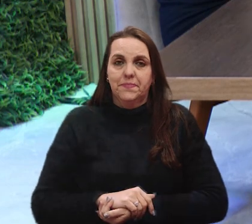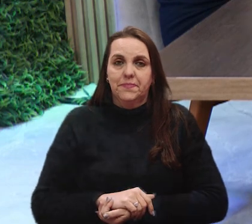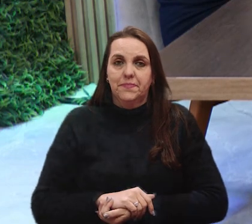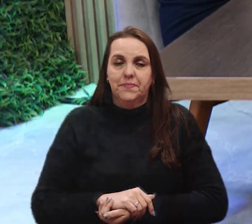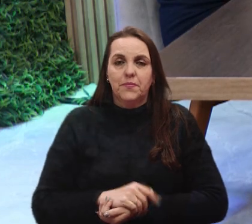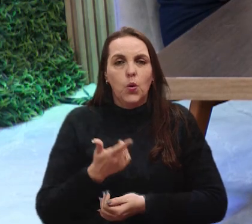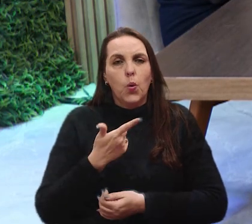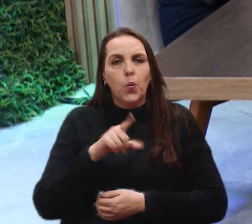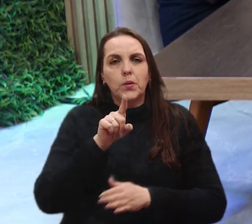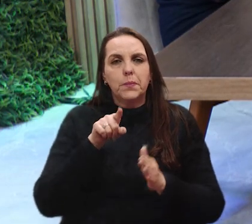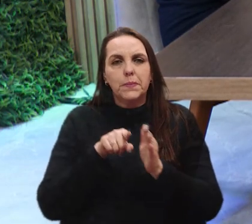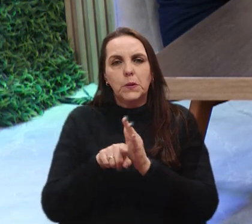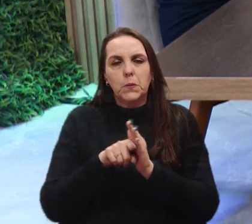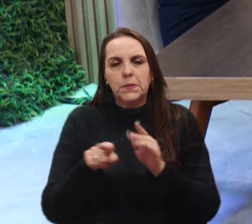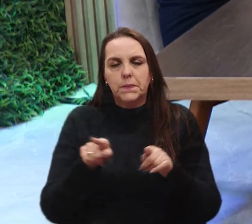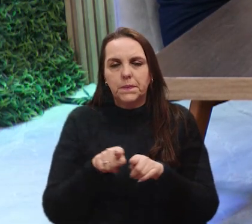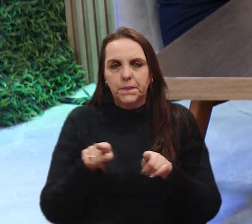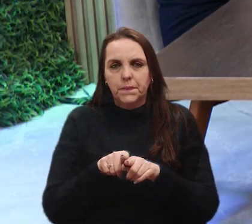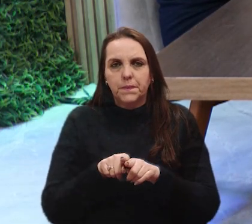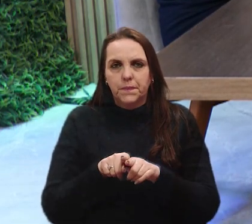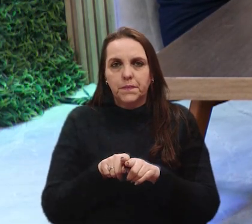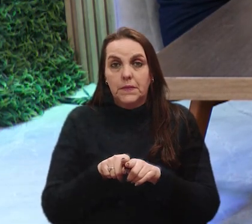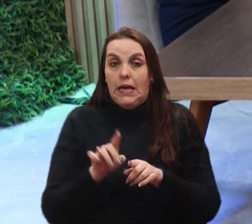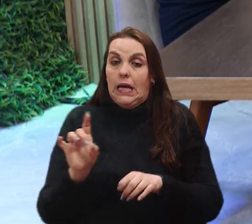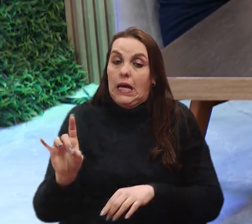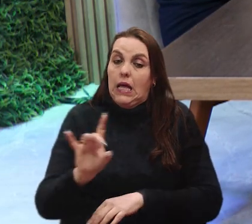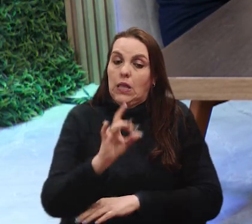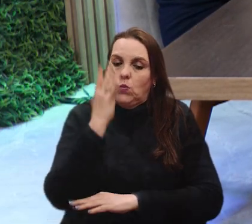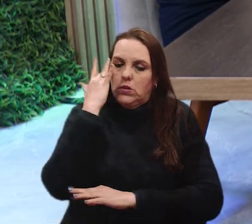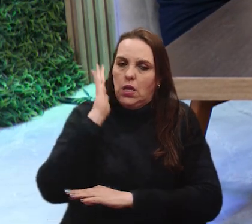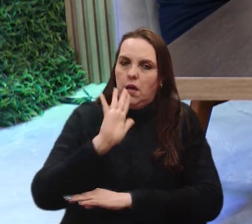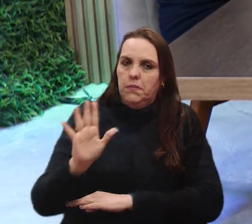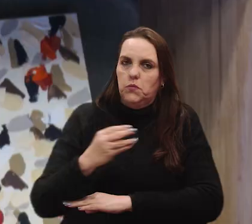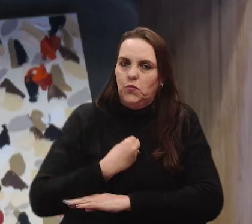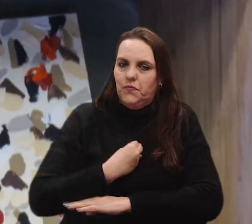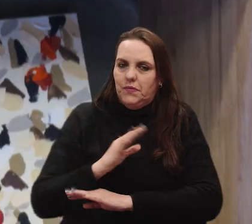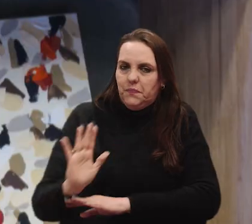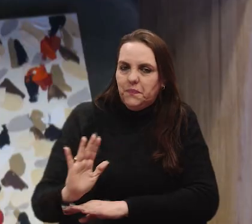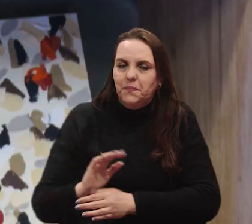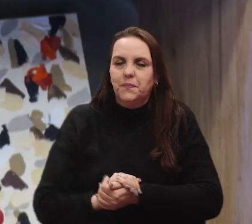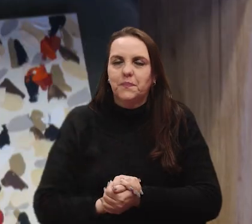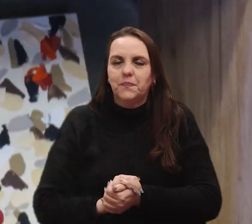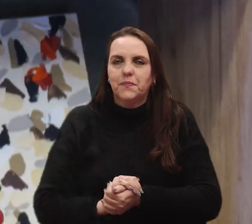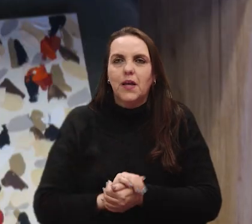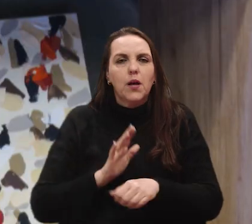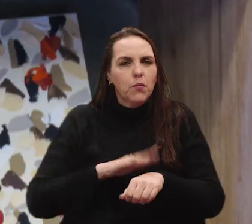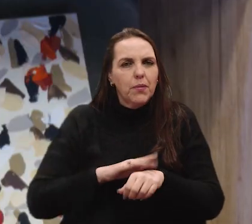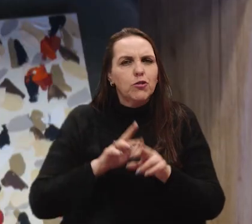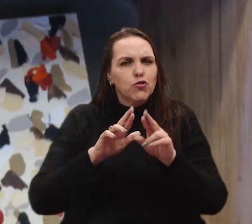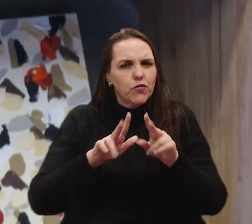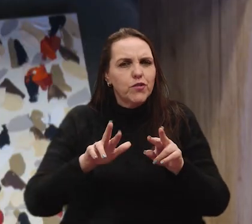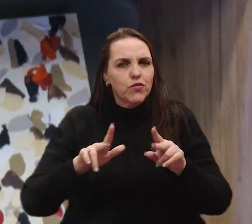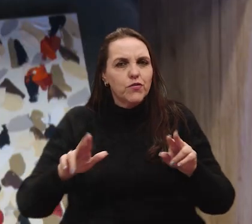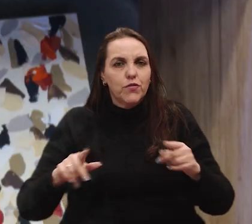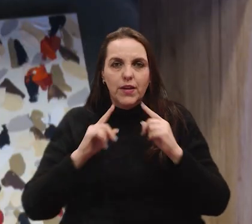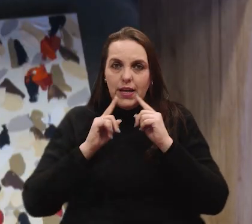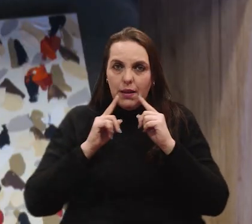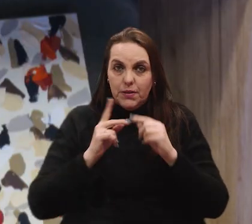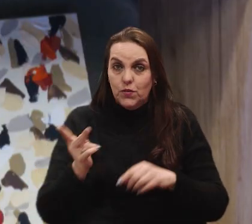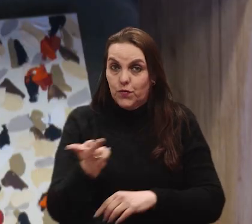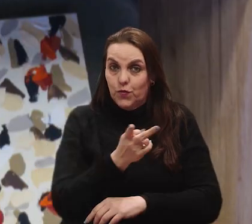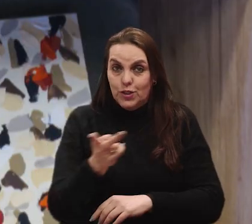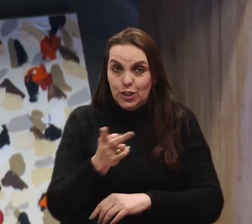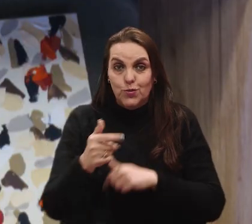Outra pergunta também, a cada tempo vem diferentes reclamações, né? E aí vocês os dois trabalharam no Procon,